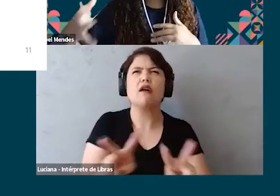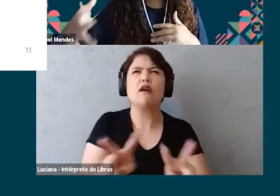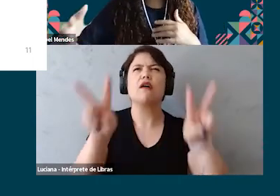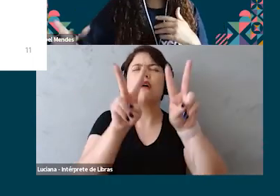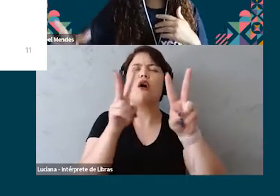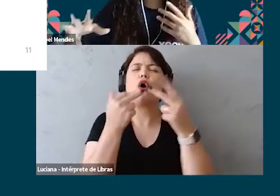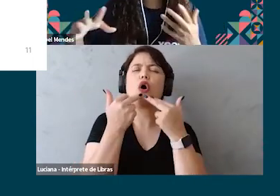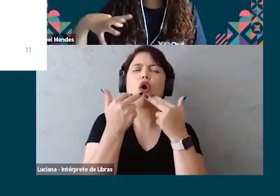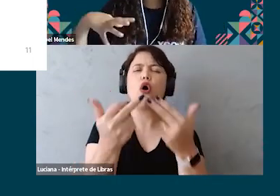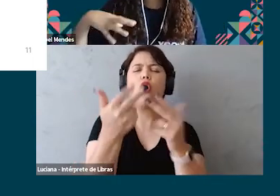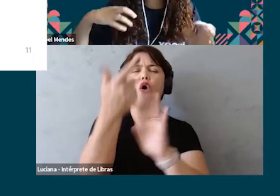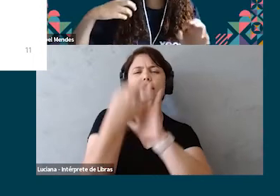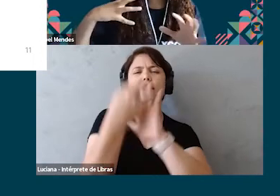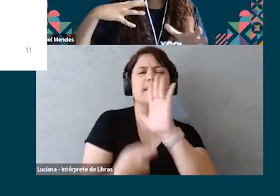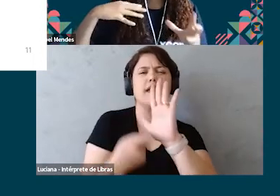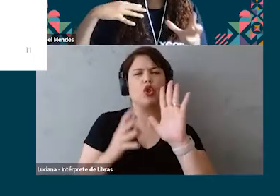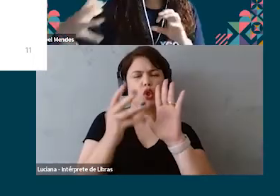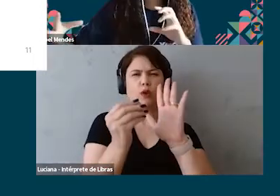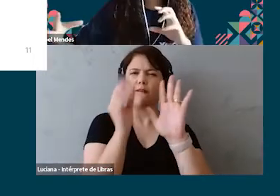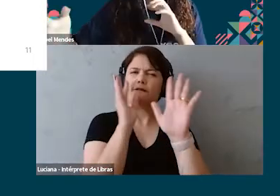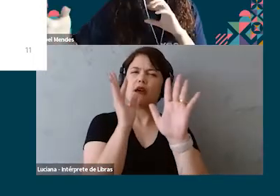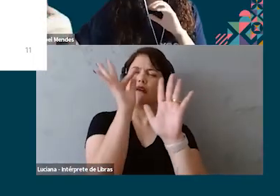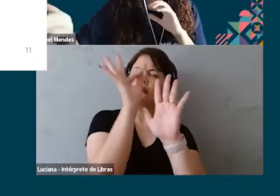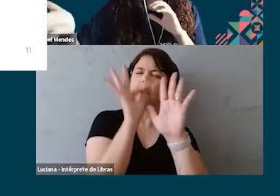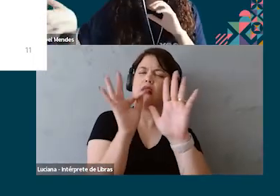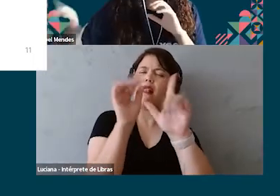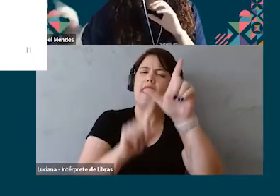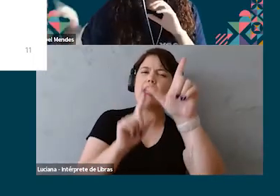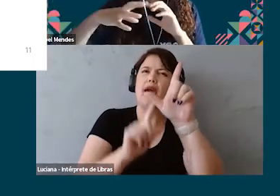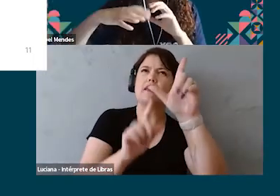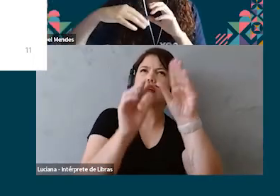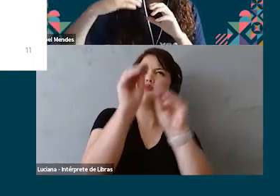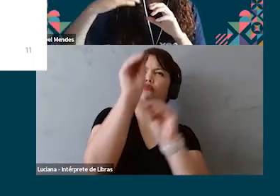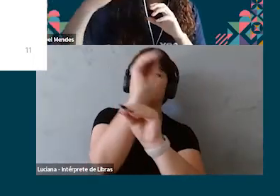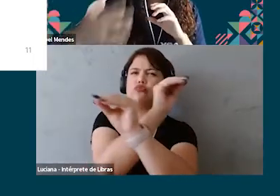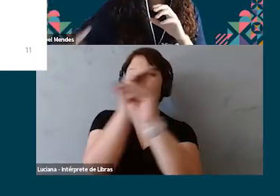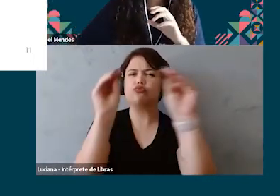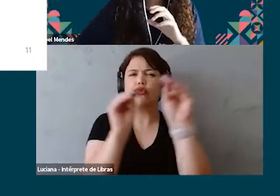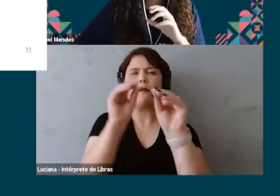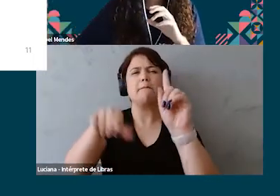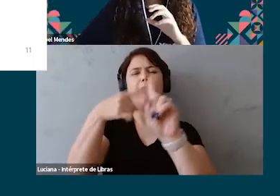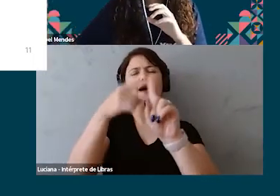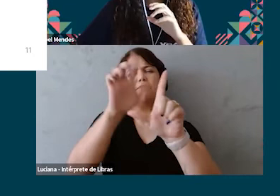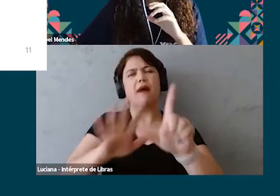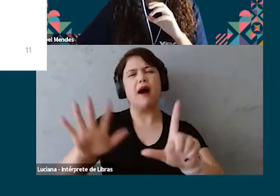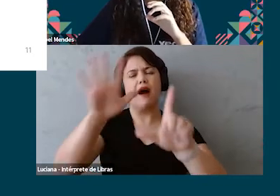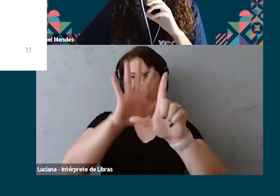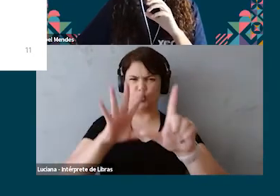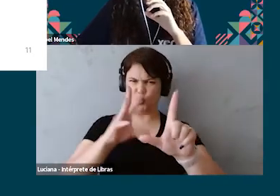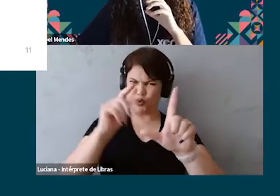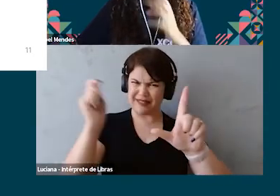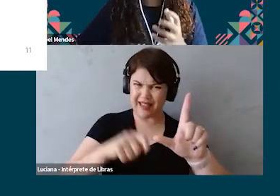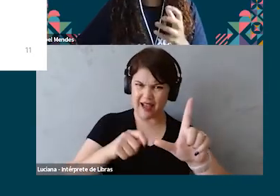hierarquia visual, cores, os textos, ver contraste de fonte, contraste de texto com